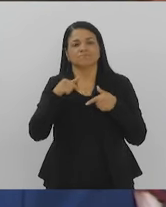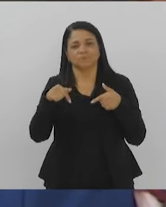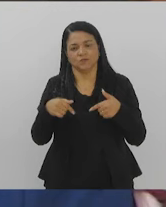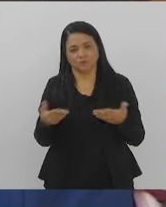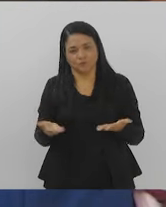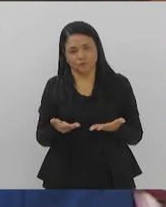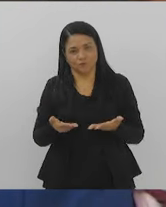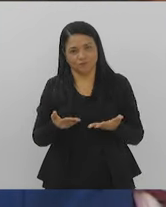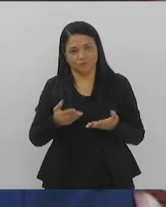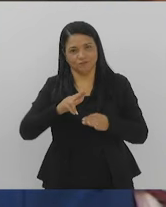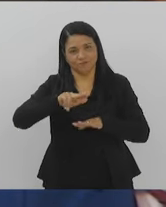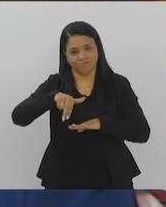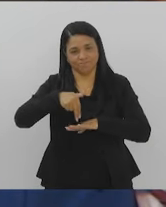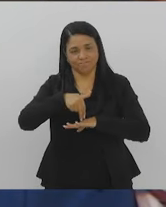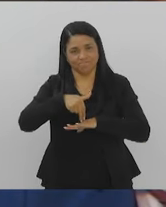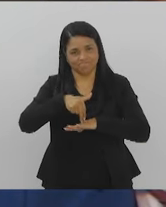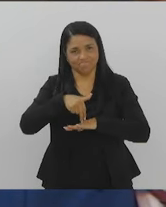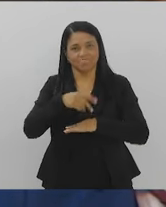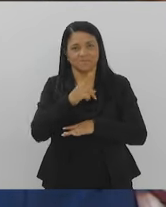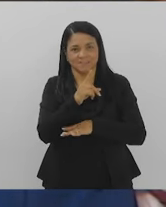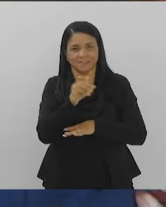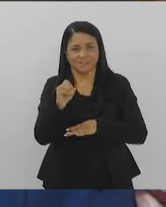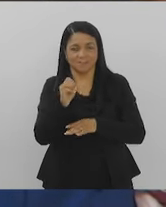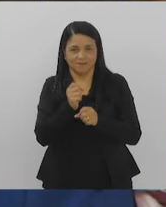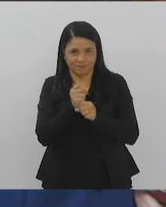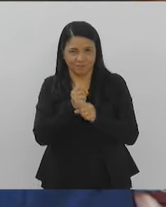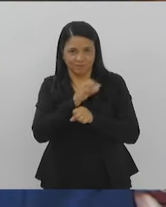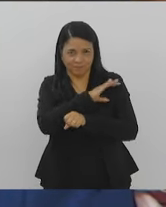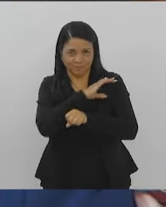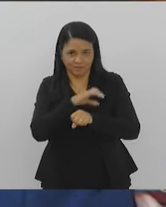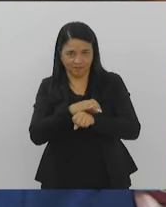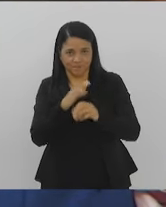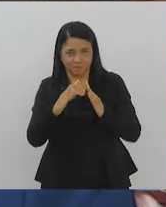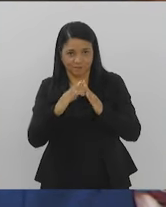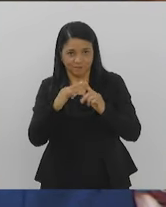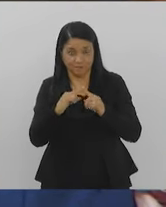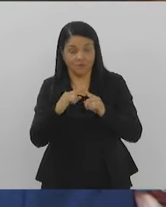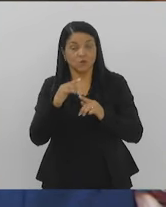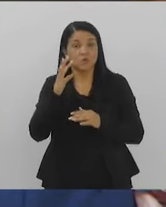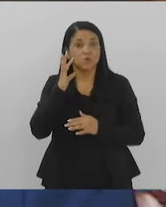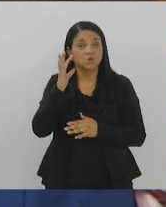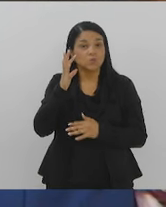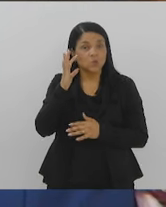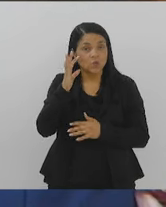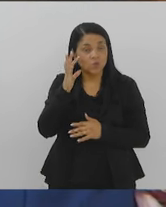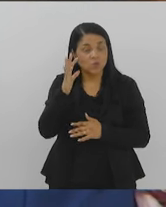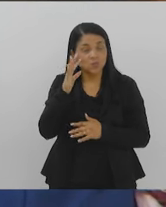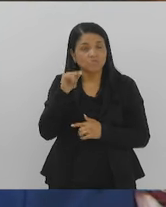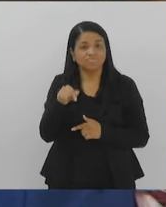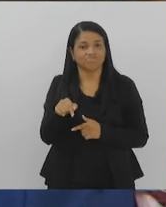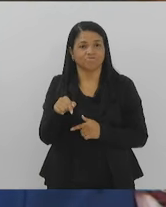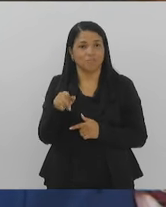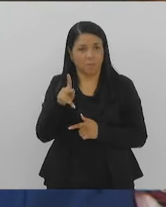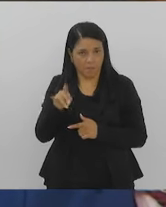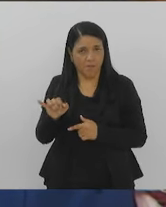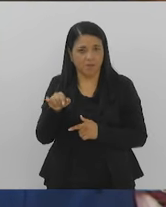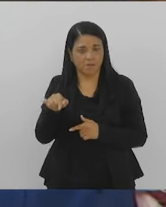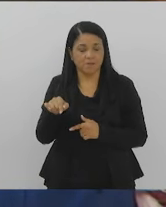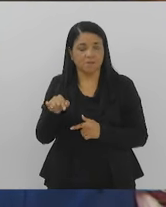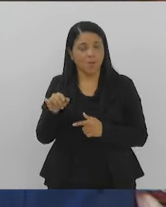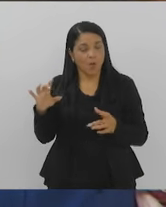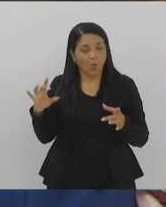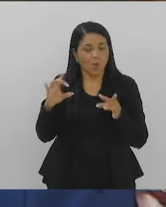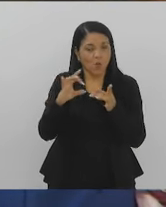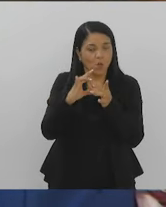centenário. E o sonho dele era que esse centenário pudesse unir